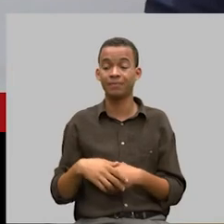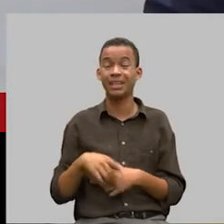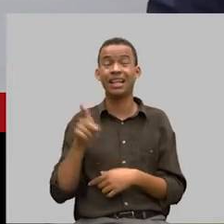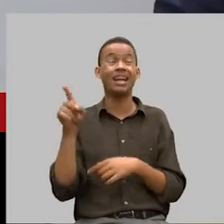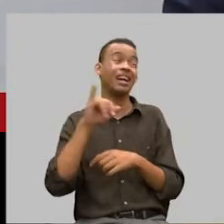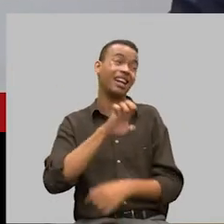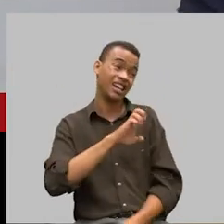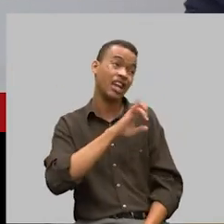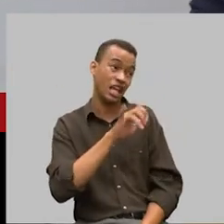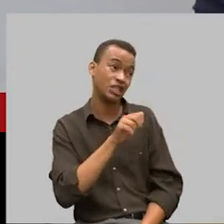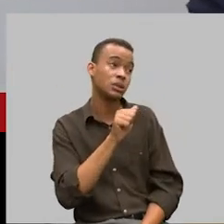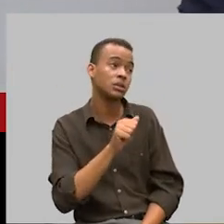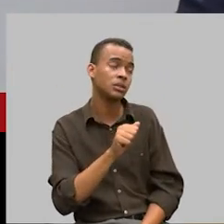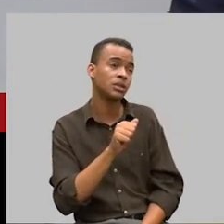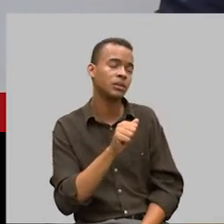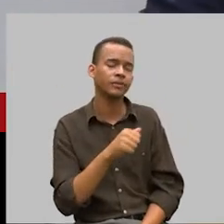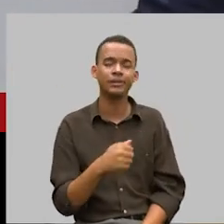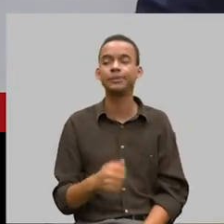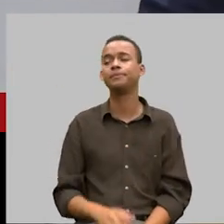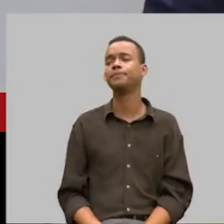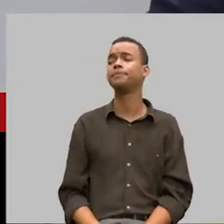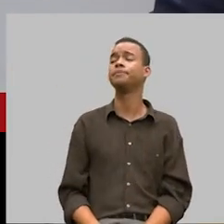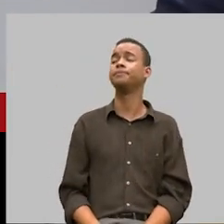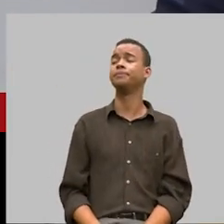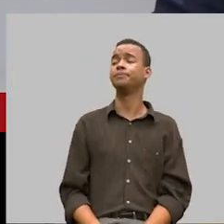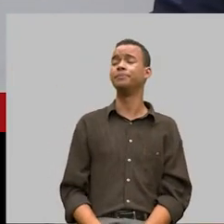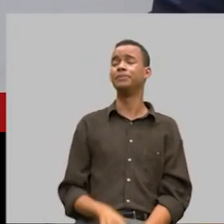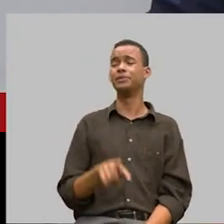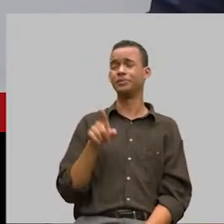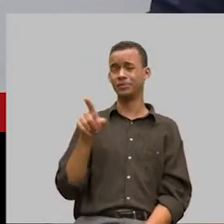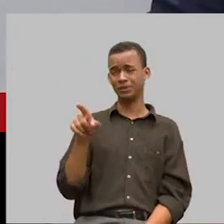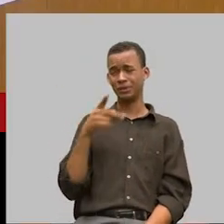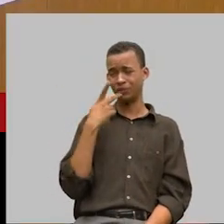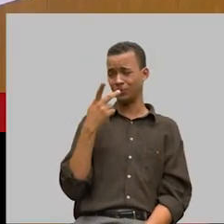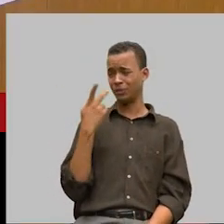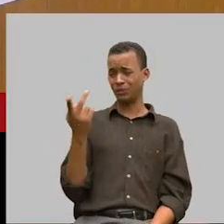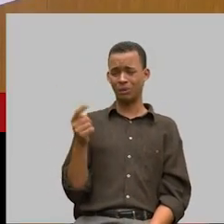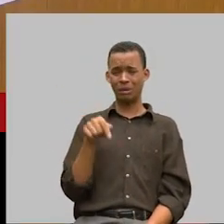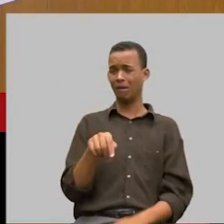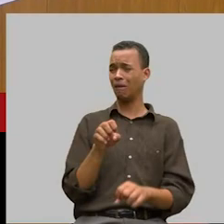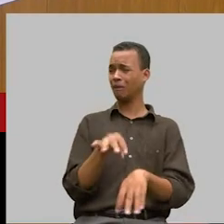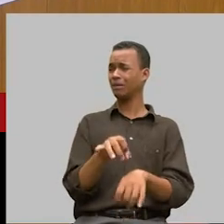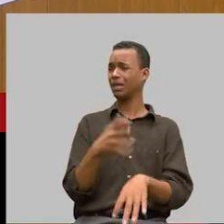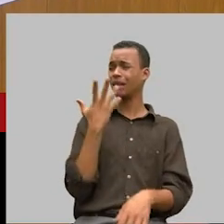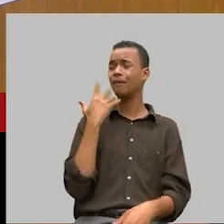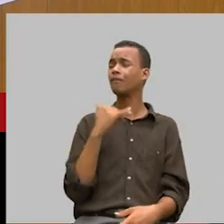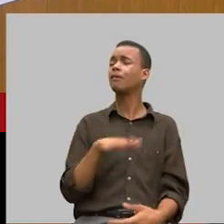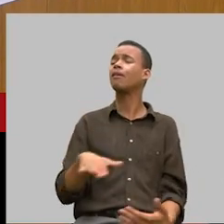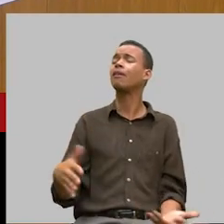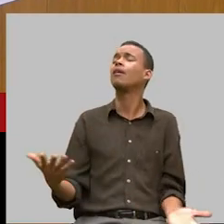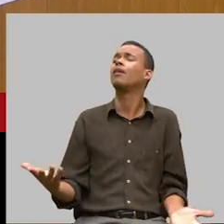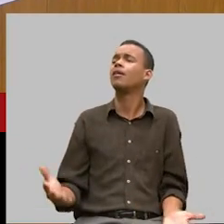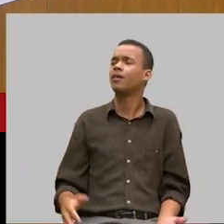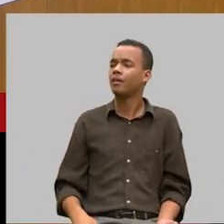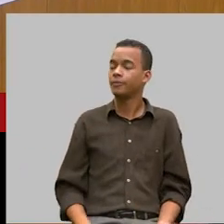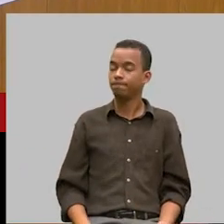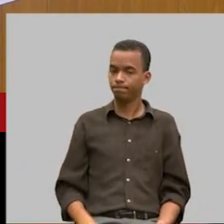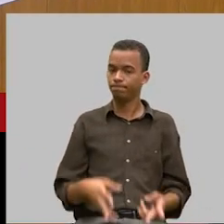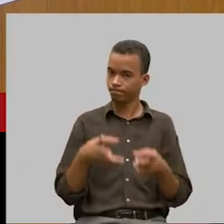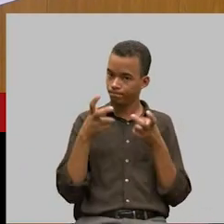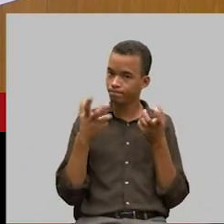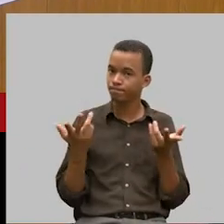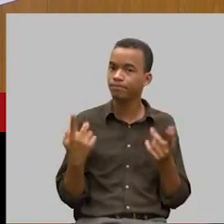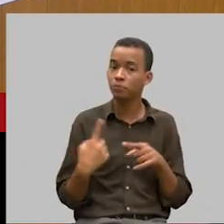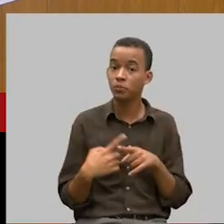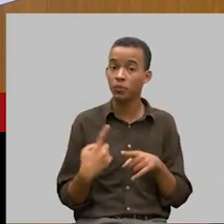EJA aí eu olho paraa cara e falo assim ai gente mas você nasceu para dar aula para crianças percebe porque a